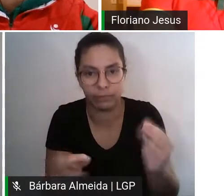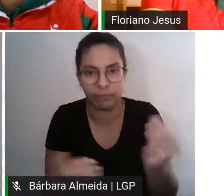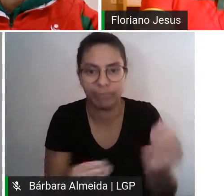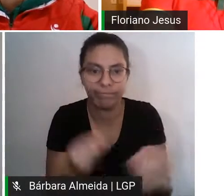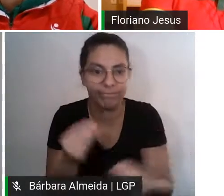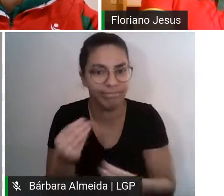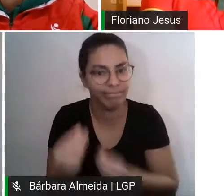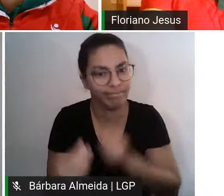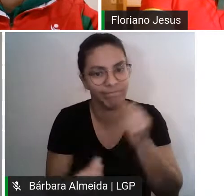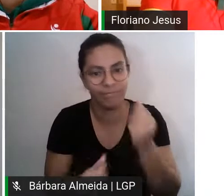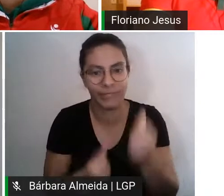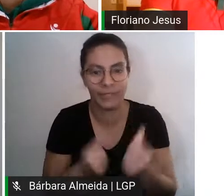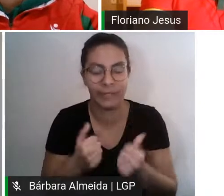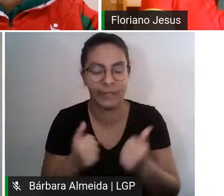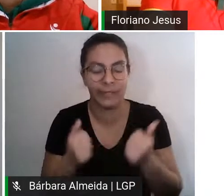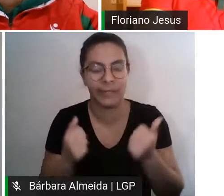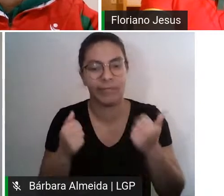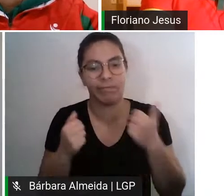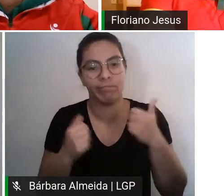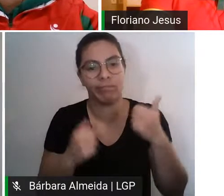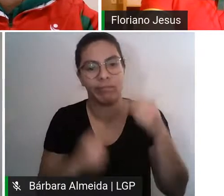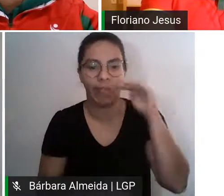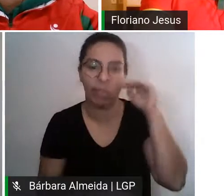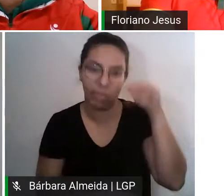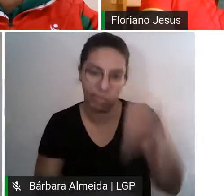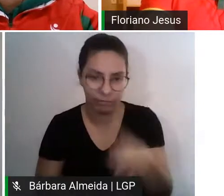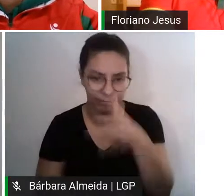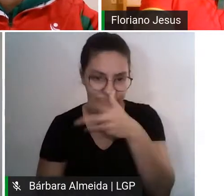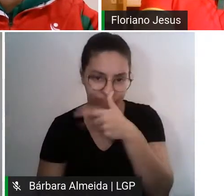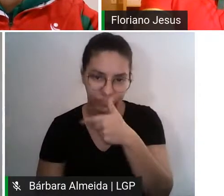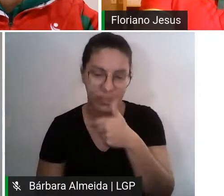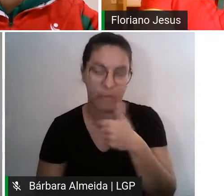vai-se um bocado abaixo, que é mesmo, mas pronto.